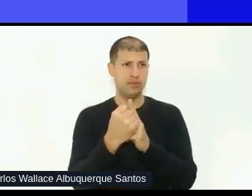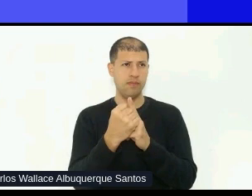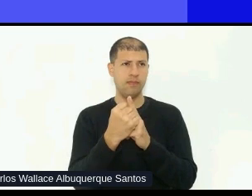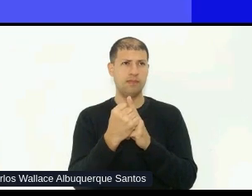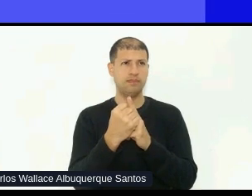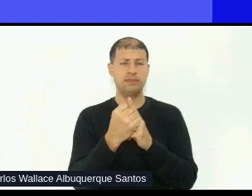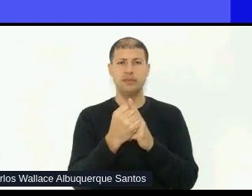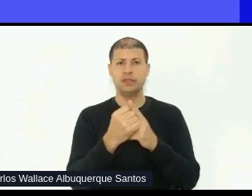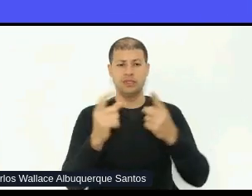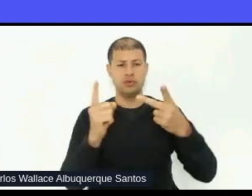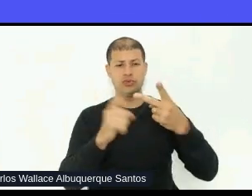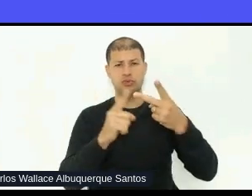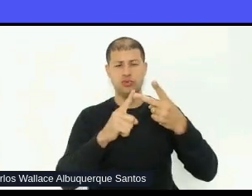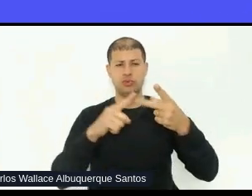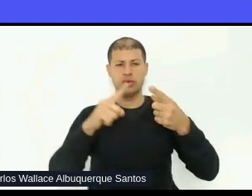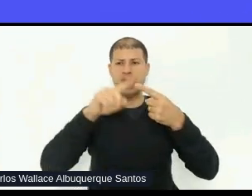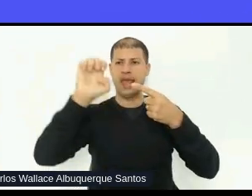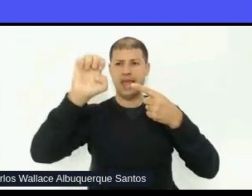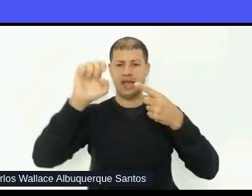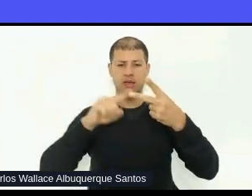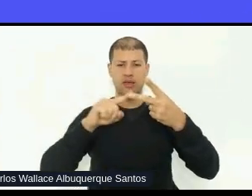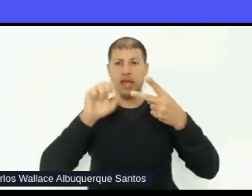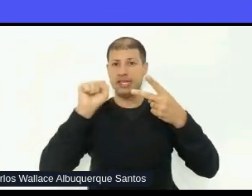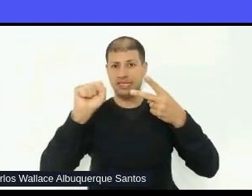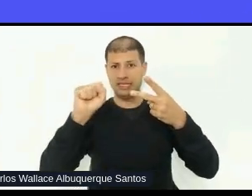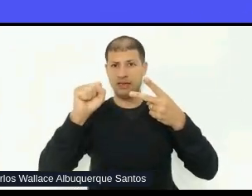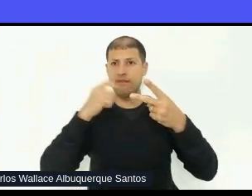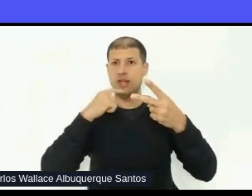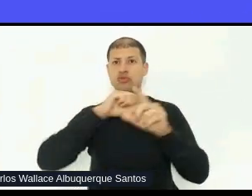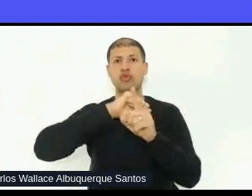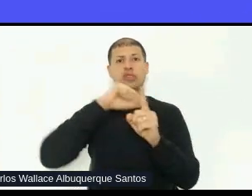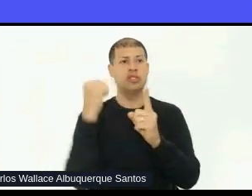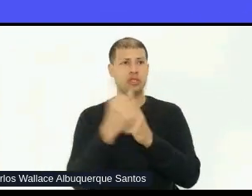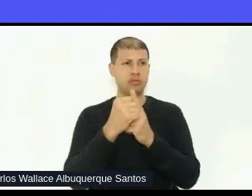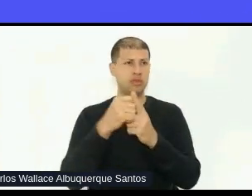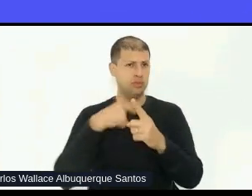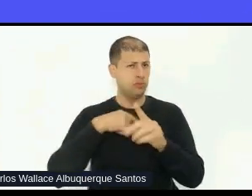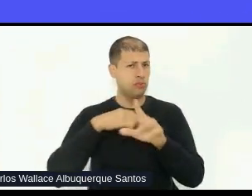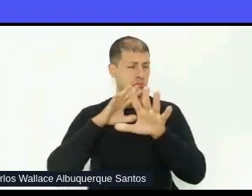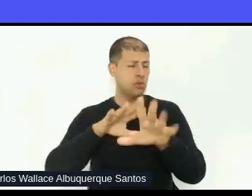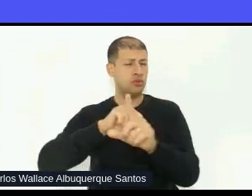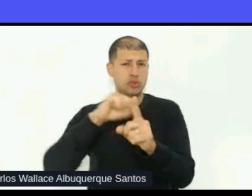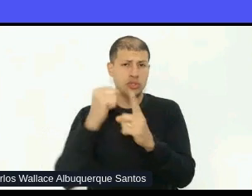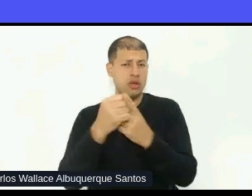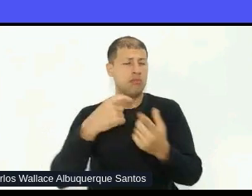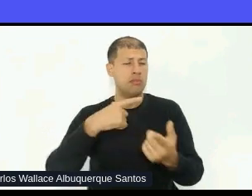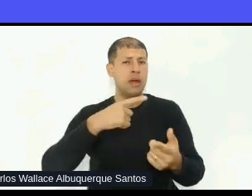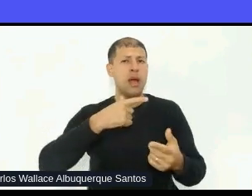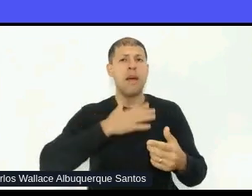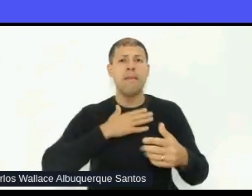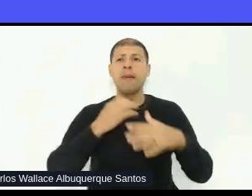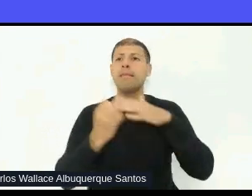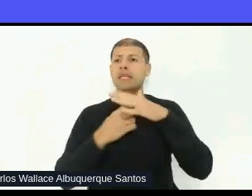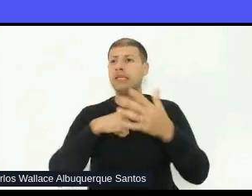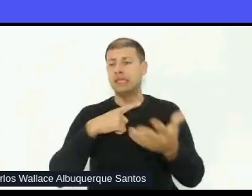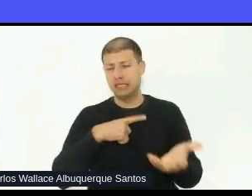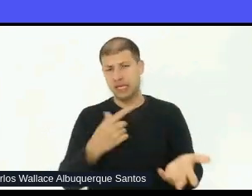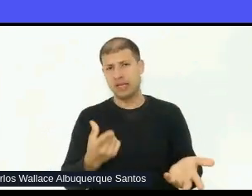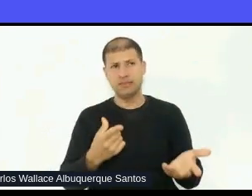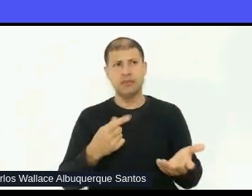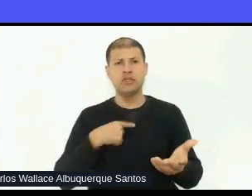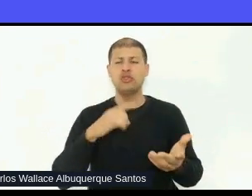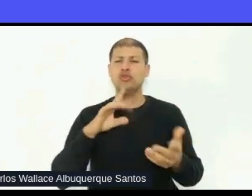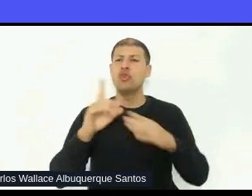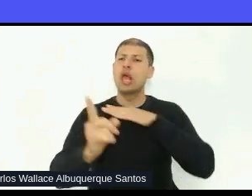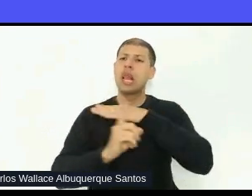pilar S, ele tem tudo a ver com o impacto que a minha empresa tem social dentro do mercado. Não só fazendo referência aos seus clientes,